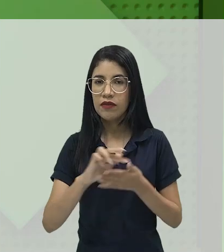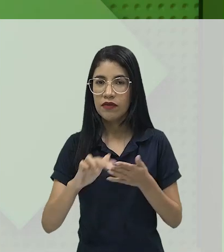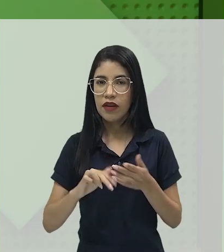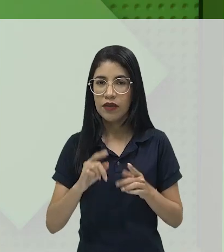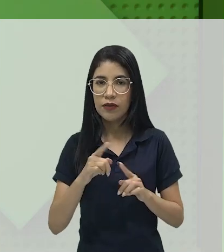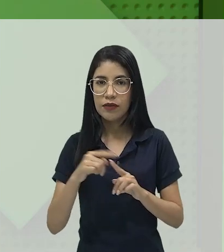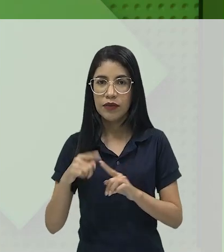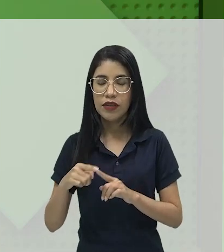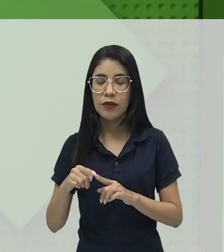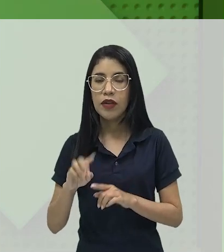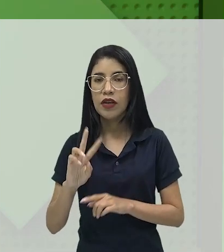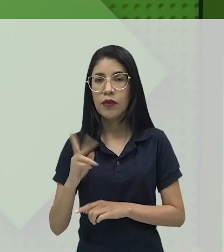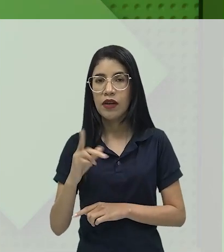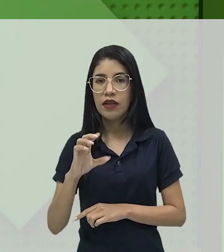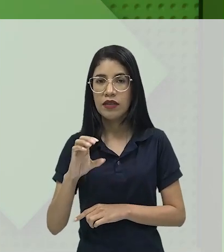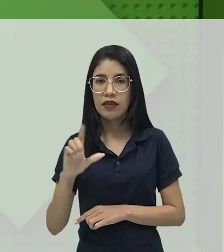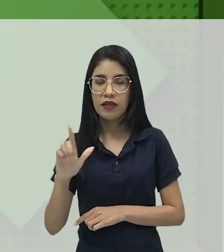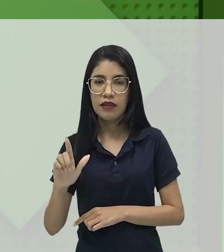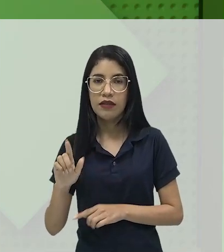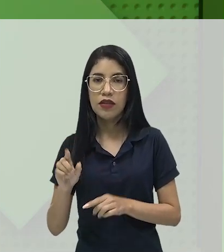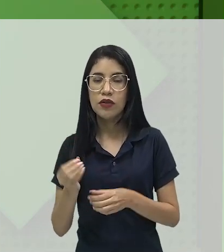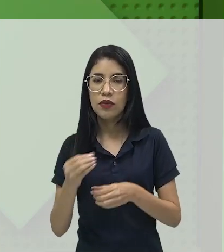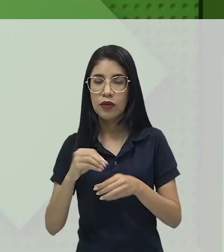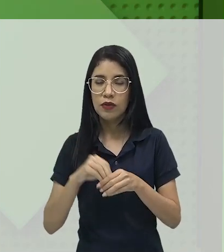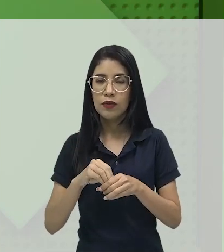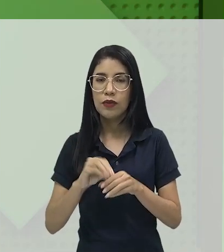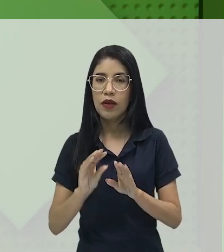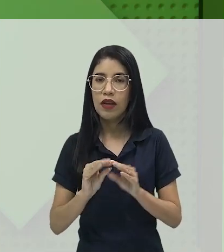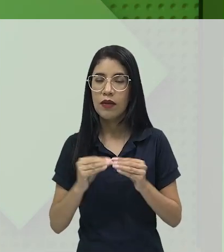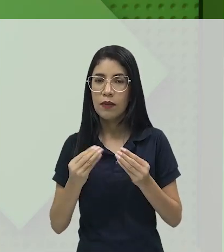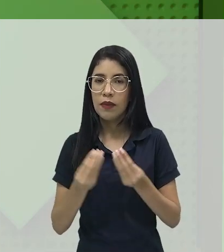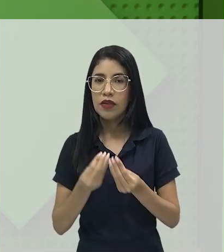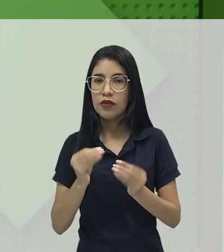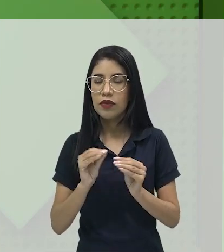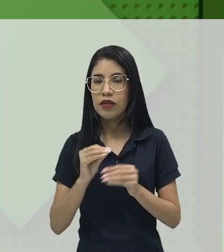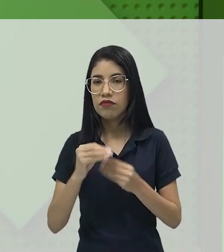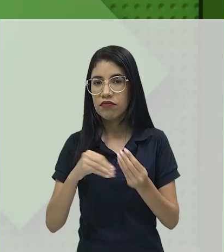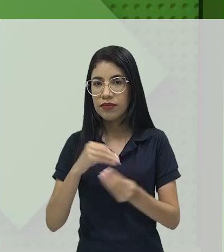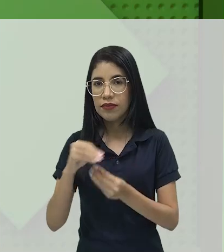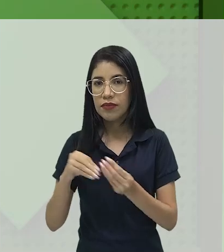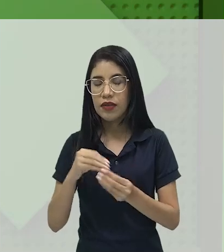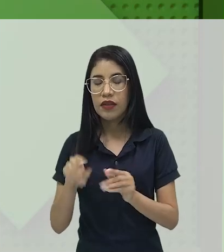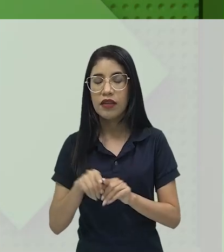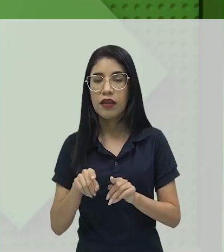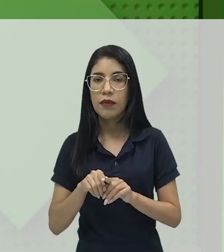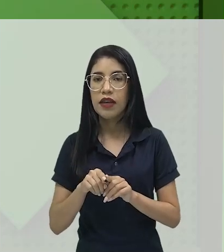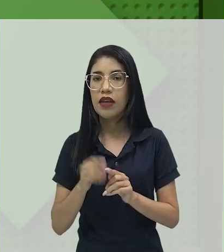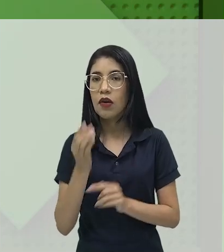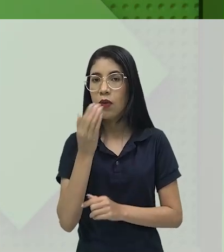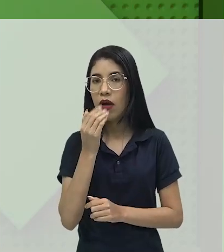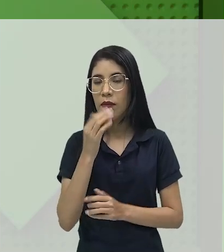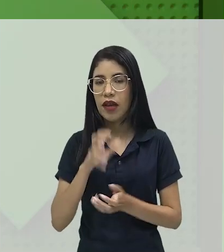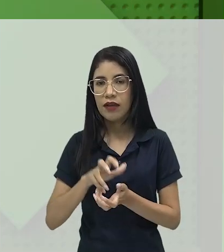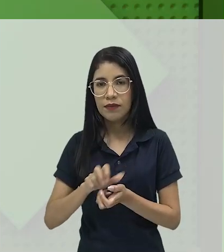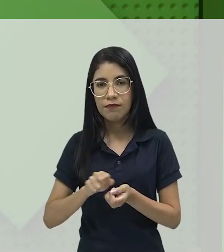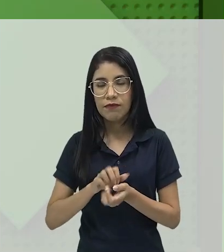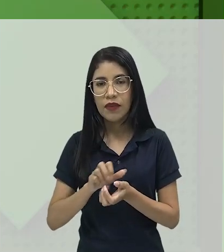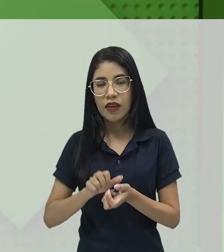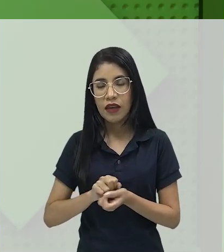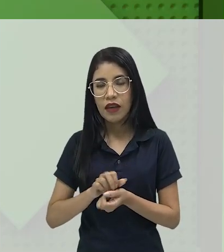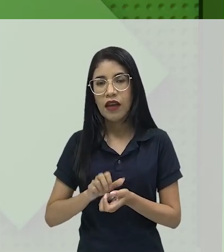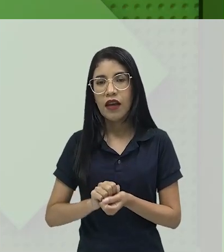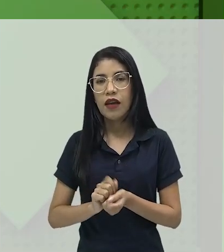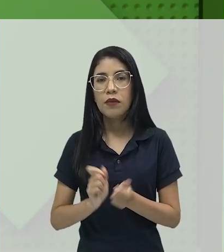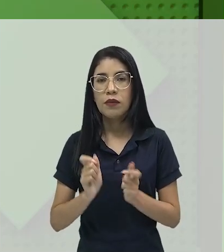clorídrico, que é o HCl, e que vai atuar na quebra dos alimentos que a gente consome